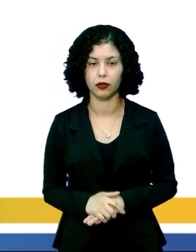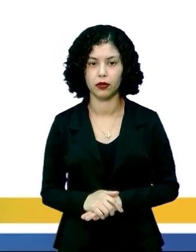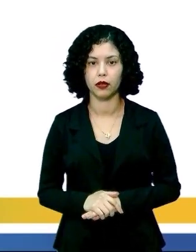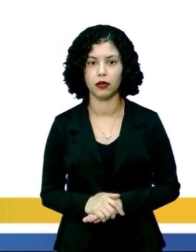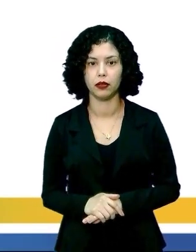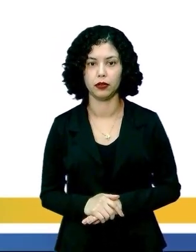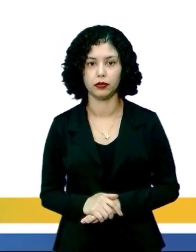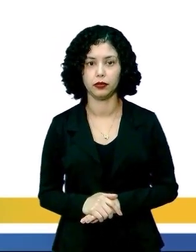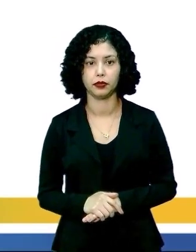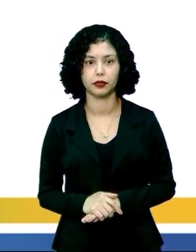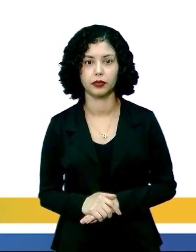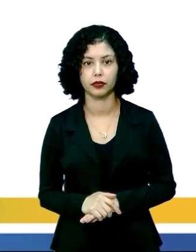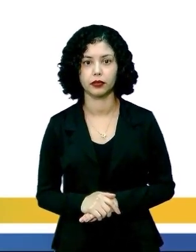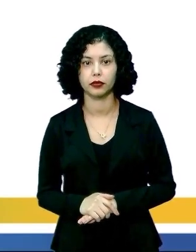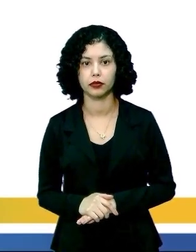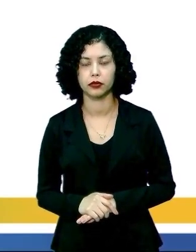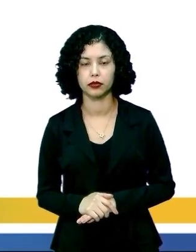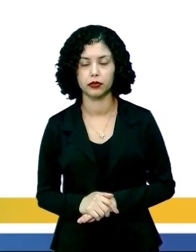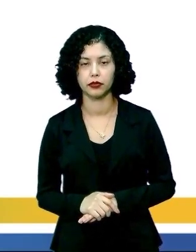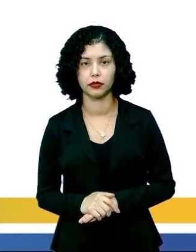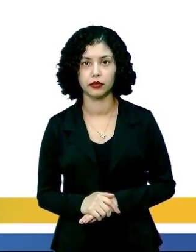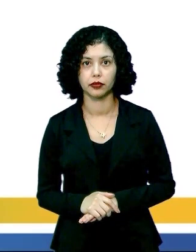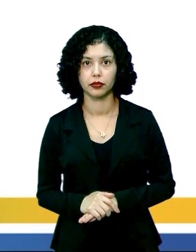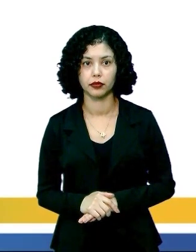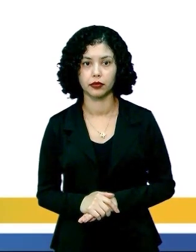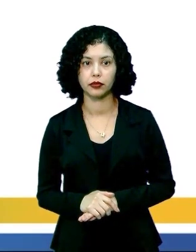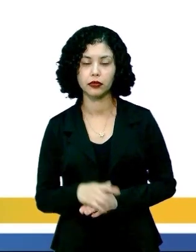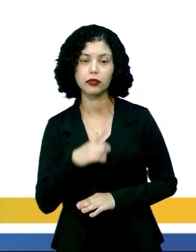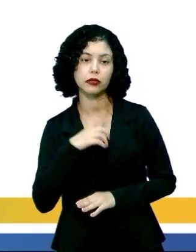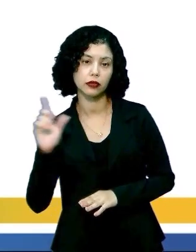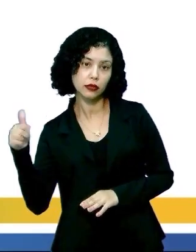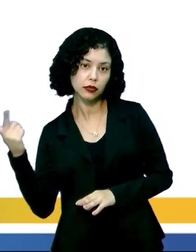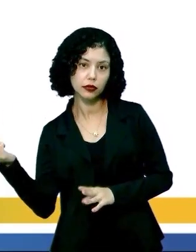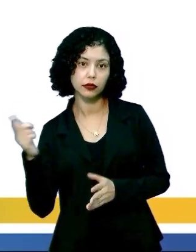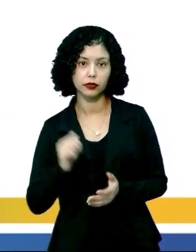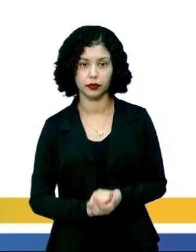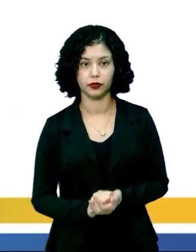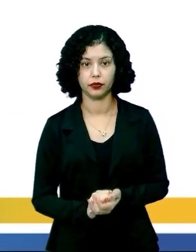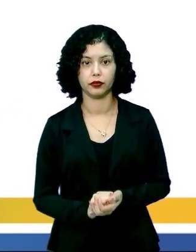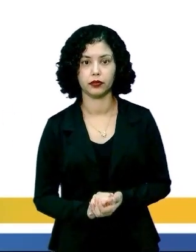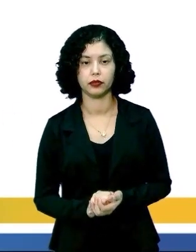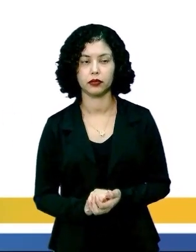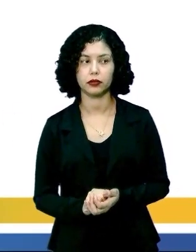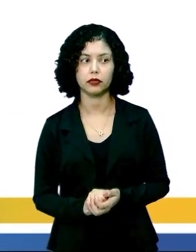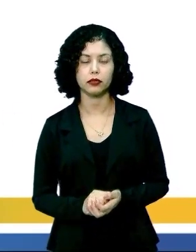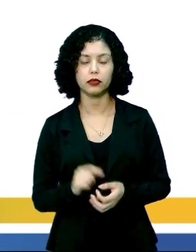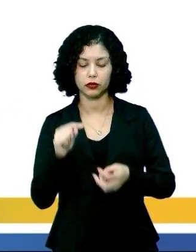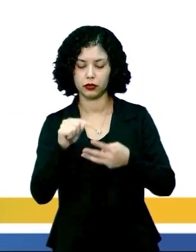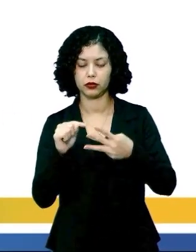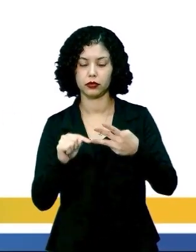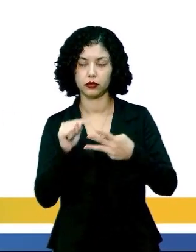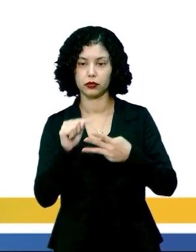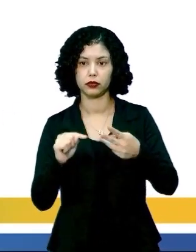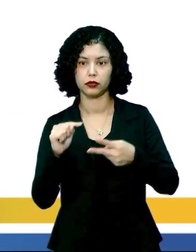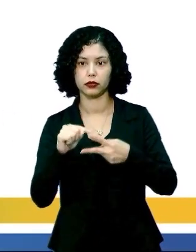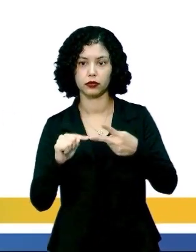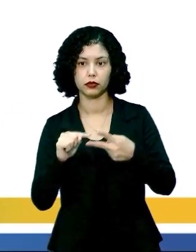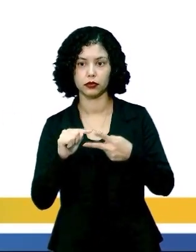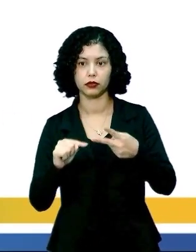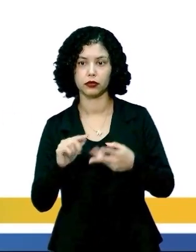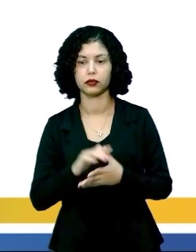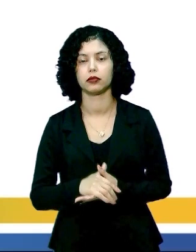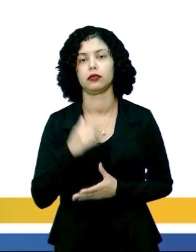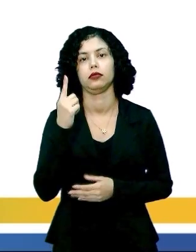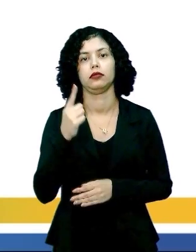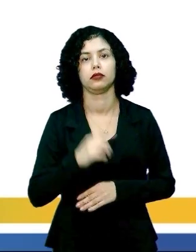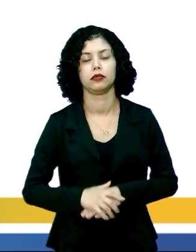outros? Tem. Porque nos outros nós tínhamos ligação de dois elementos em